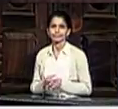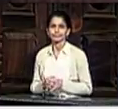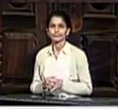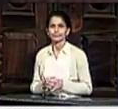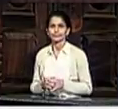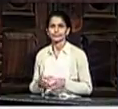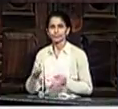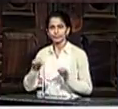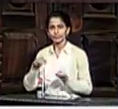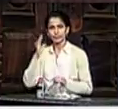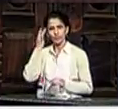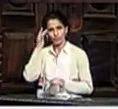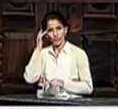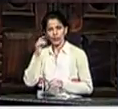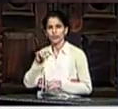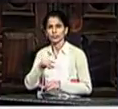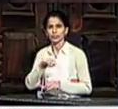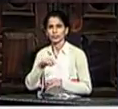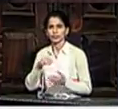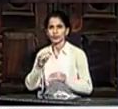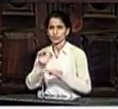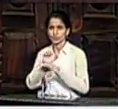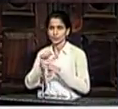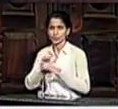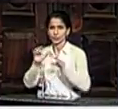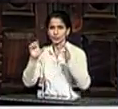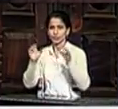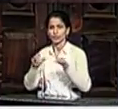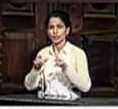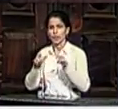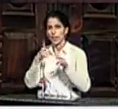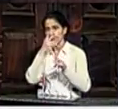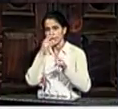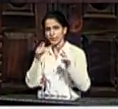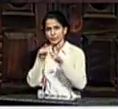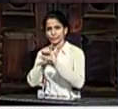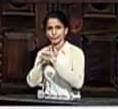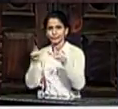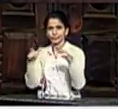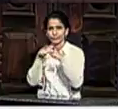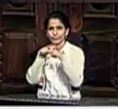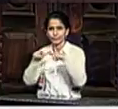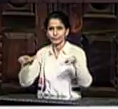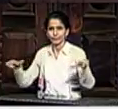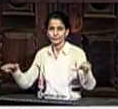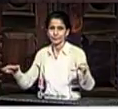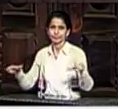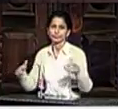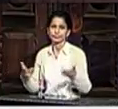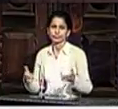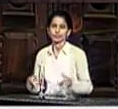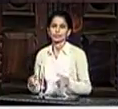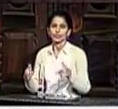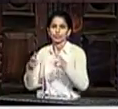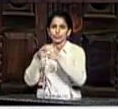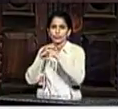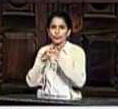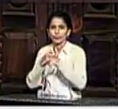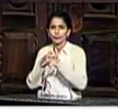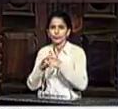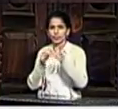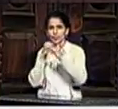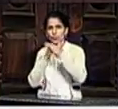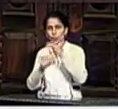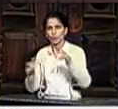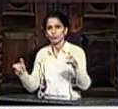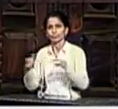Acho que o Estado tem um esvaziamento. Aqui é fácil fazer discurso. As pessoas fazem um discurso agora pelo que